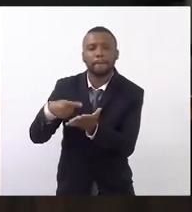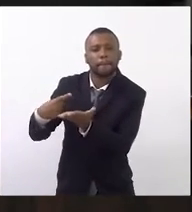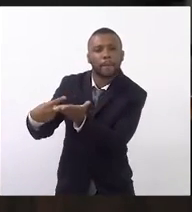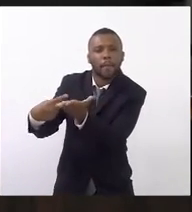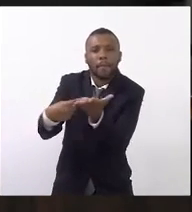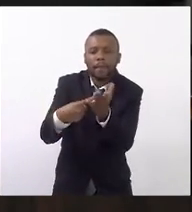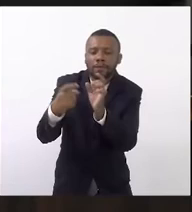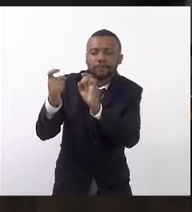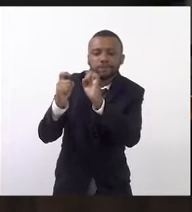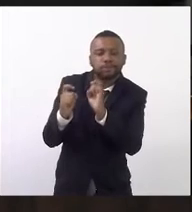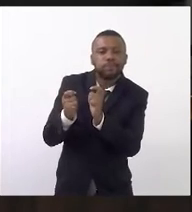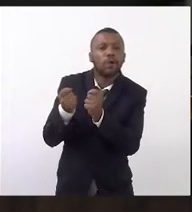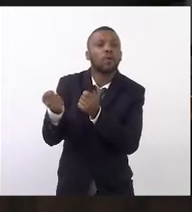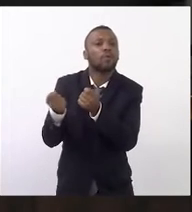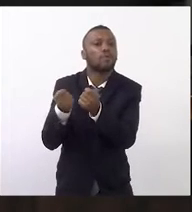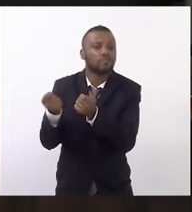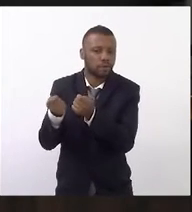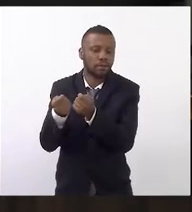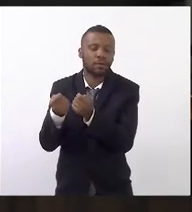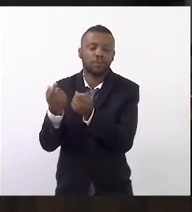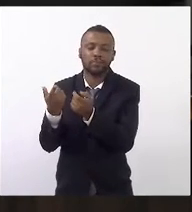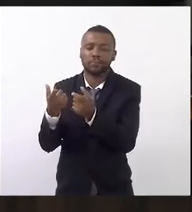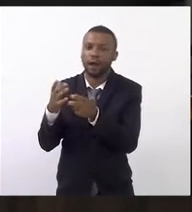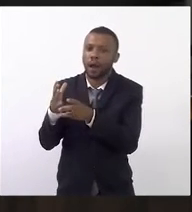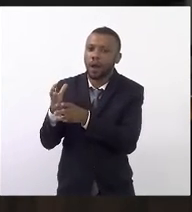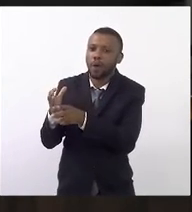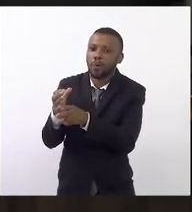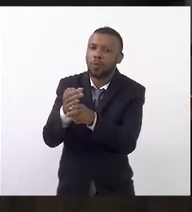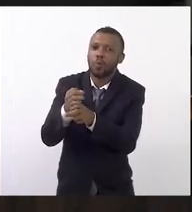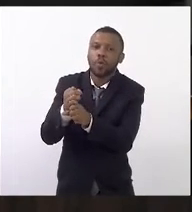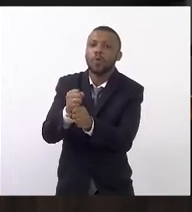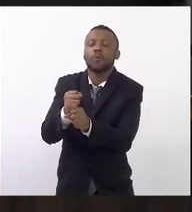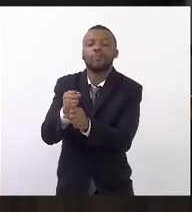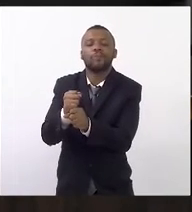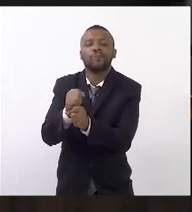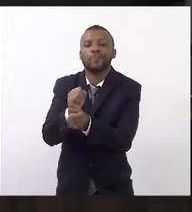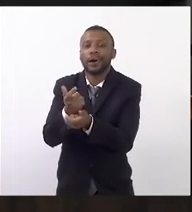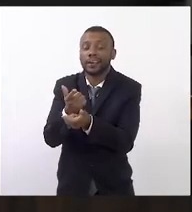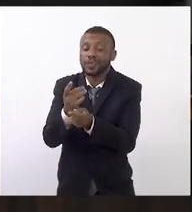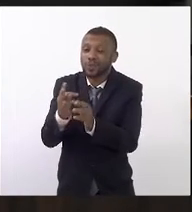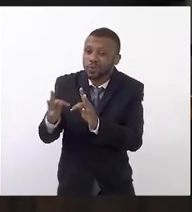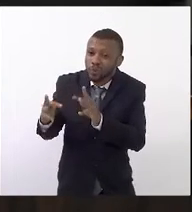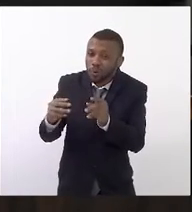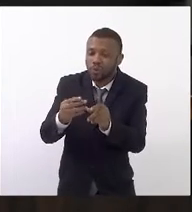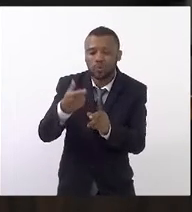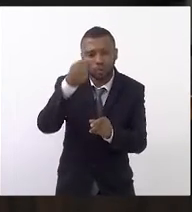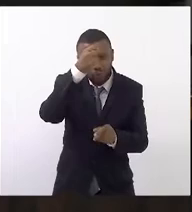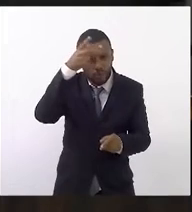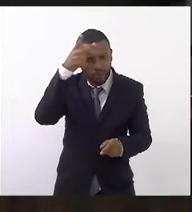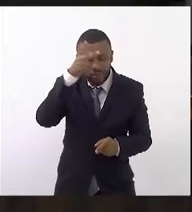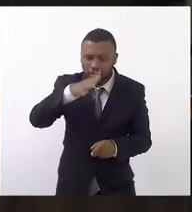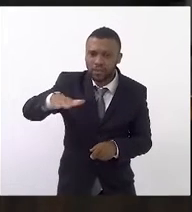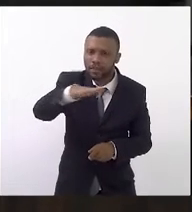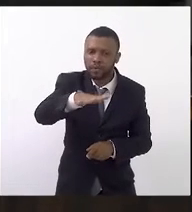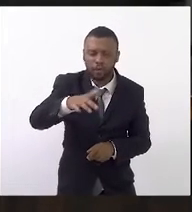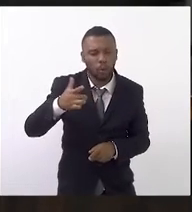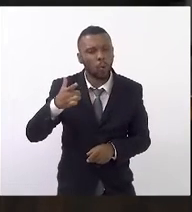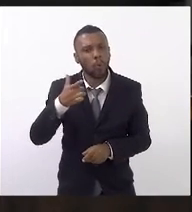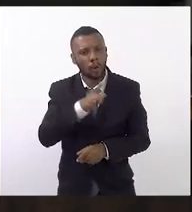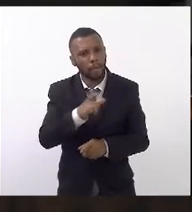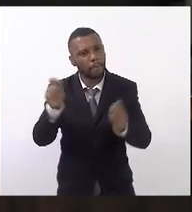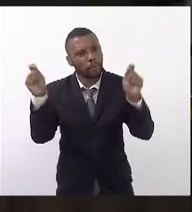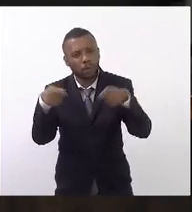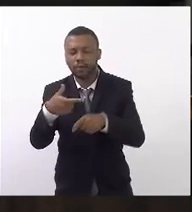bom termo de uma composição para que todos os municípios pudessem ser contemplados e ajudados